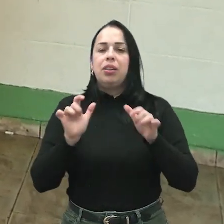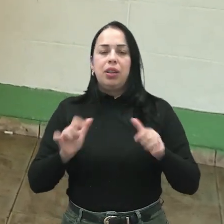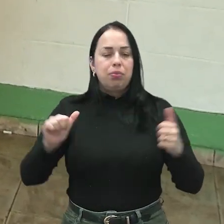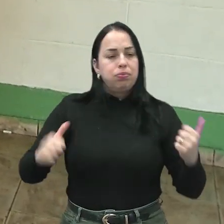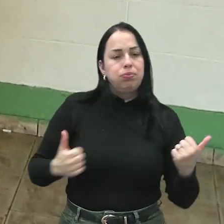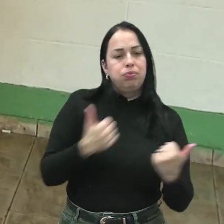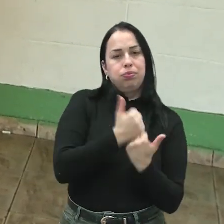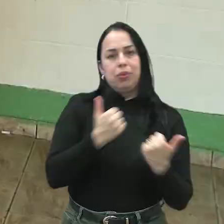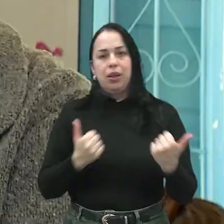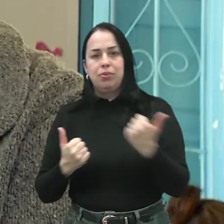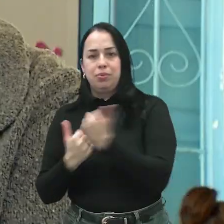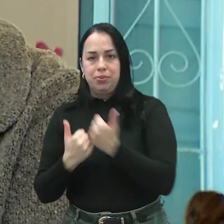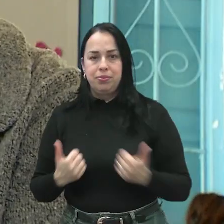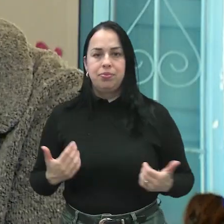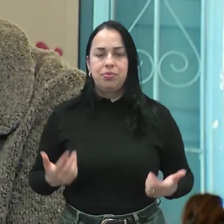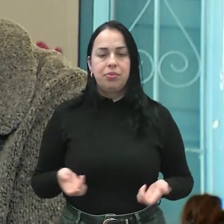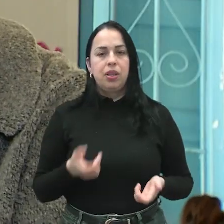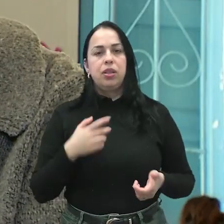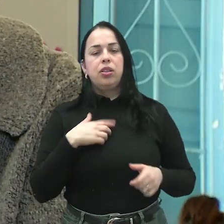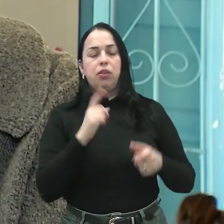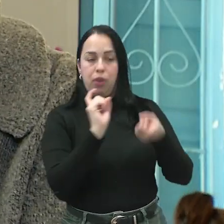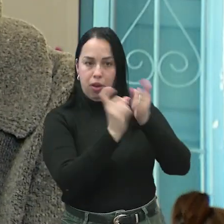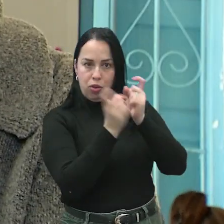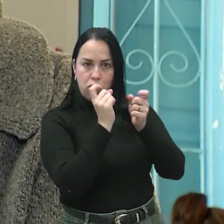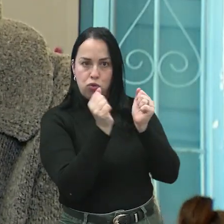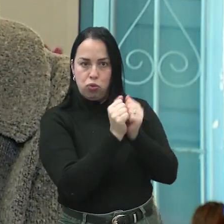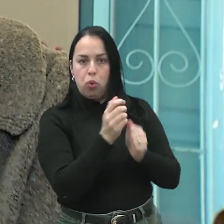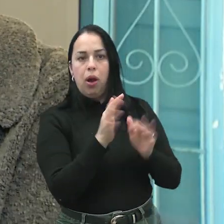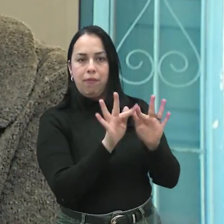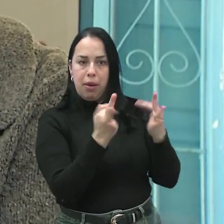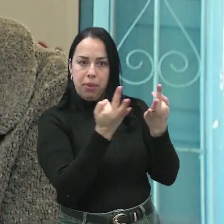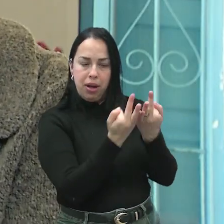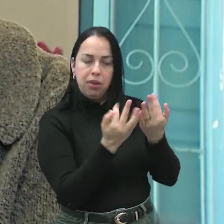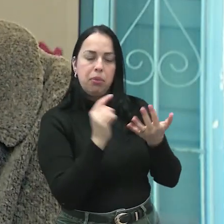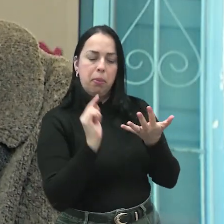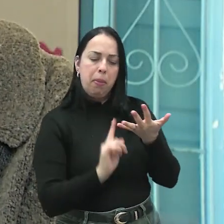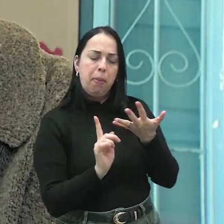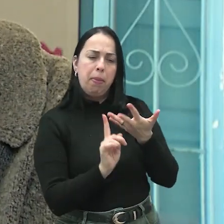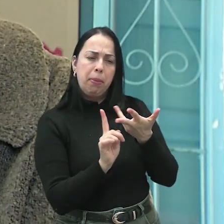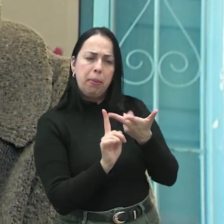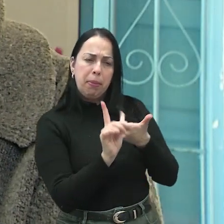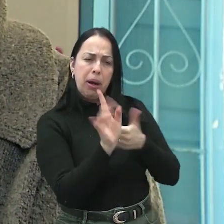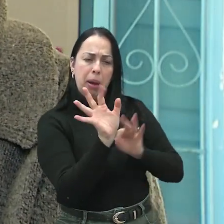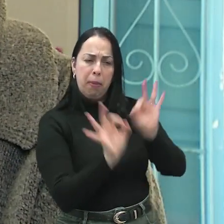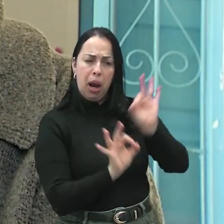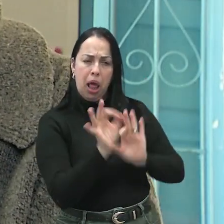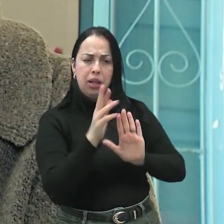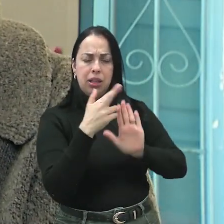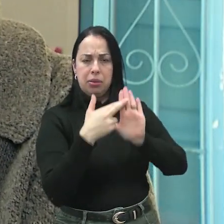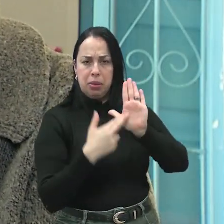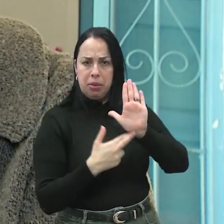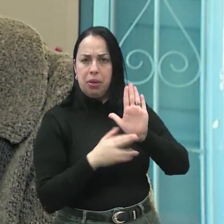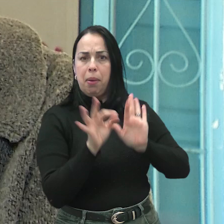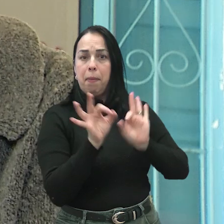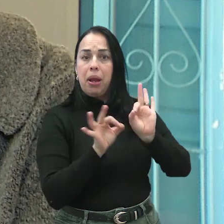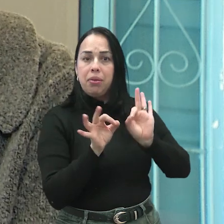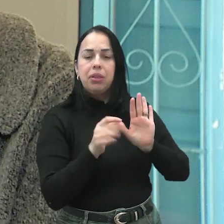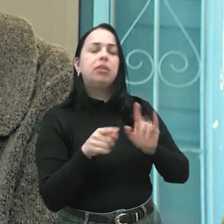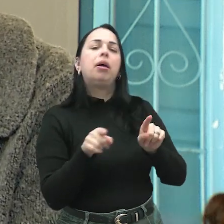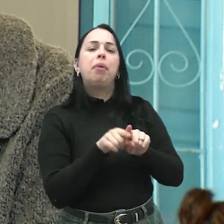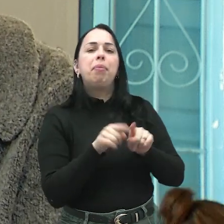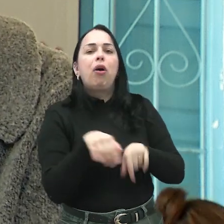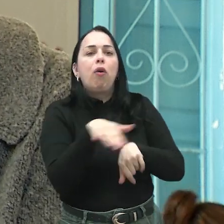ambiente colaborativo. Iremos ter reunião com os nossos pais, onde iremos alinhar sobre o nosso planejamento semestral,